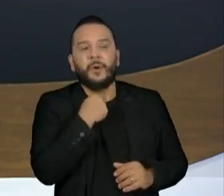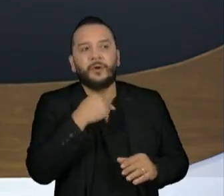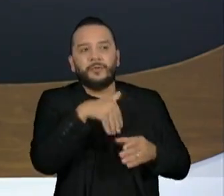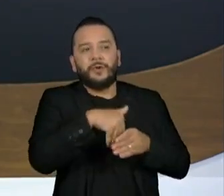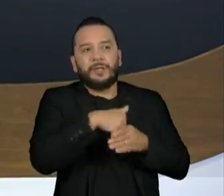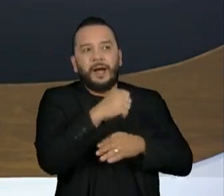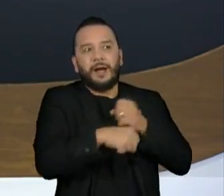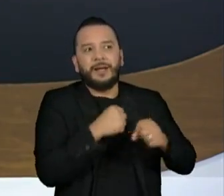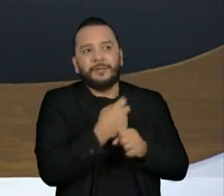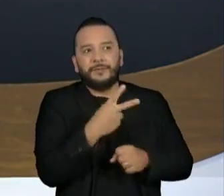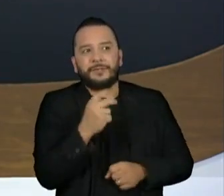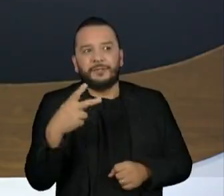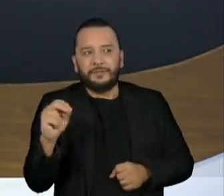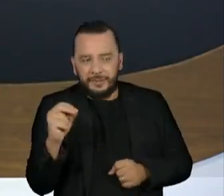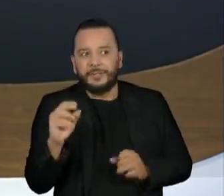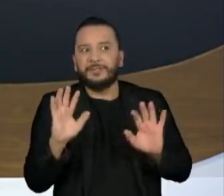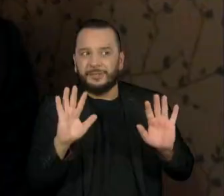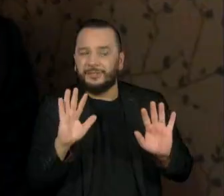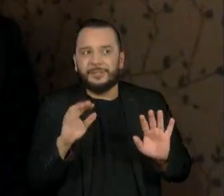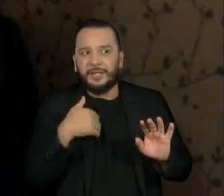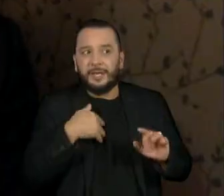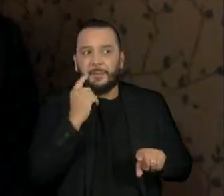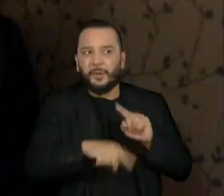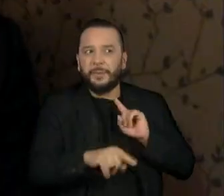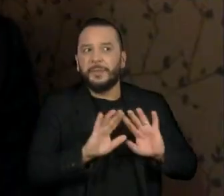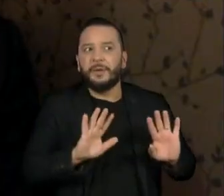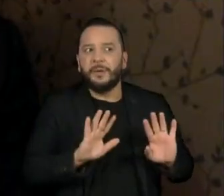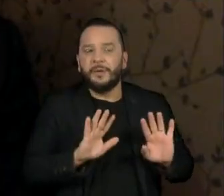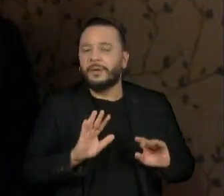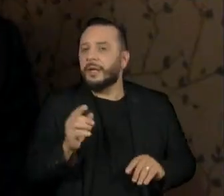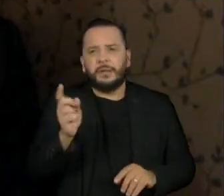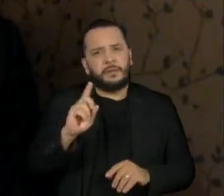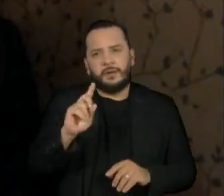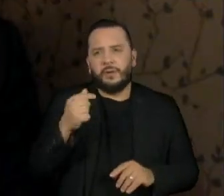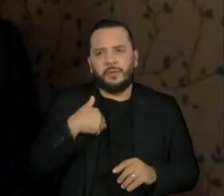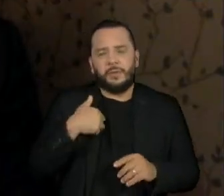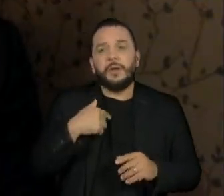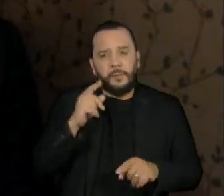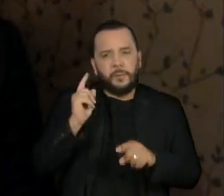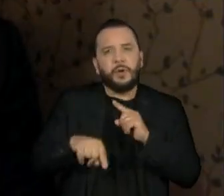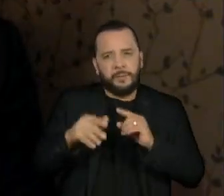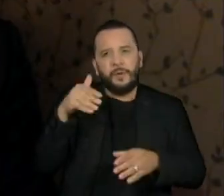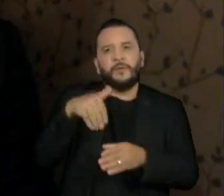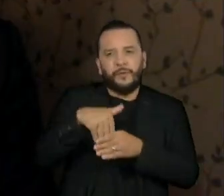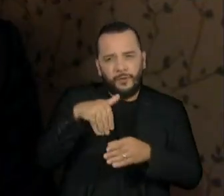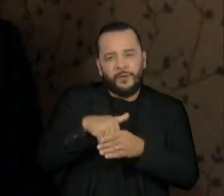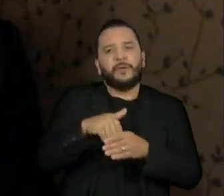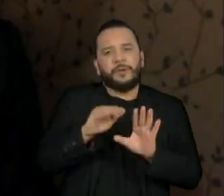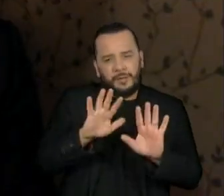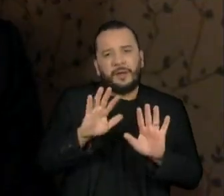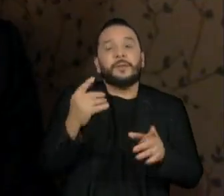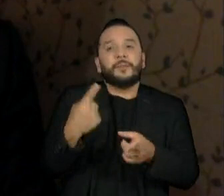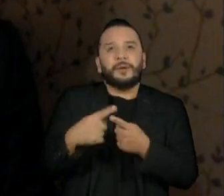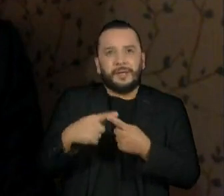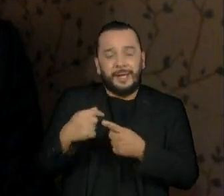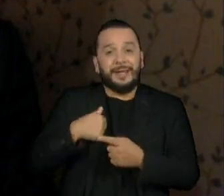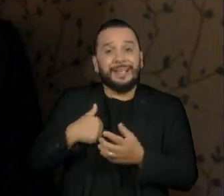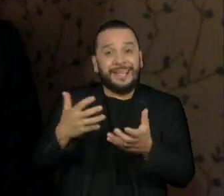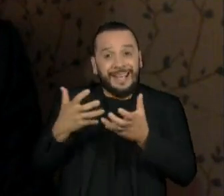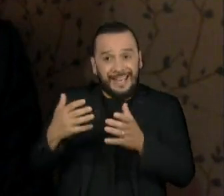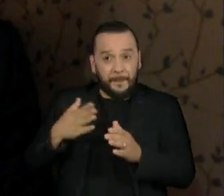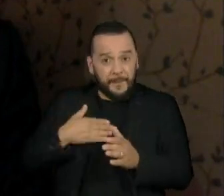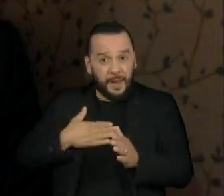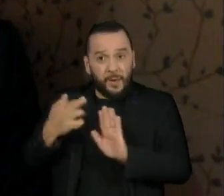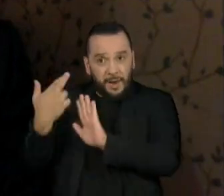coisa estava meio caminhando para um negócio... Ele não deixou votar porque ele queria o meu relatório e a FPA não concordava com o